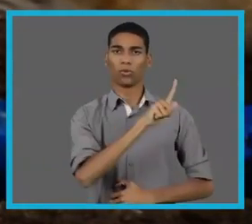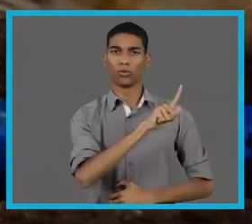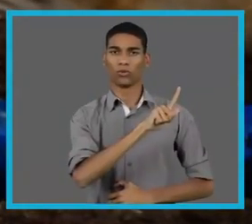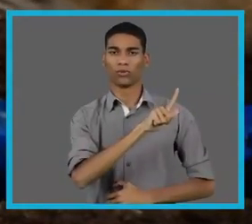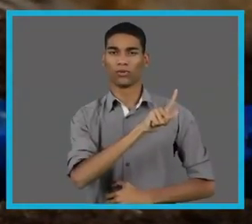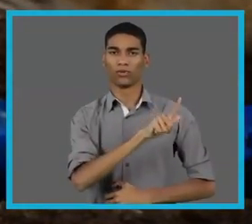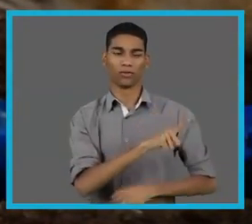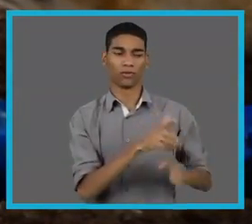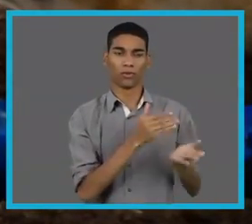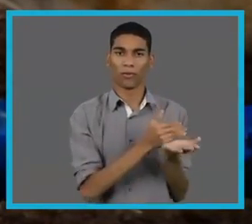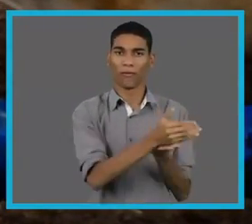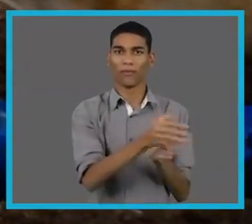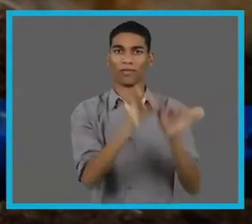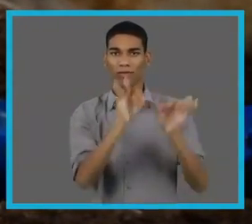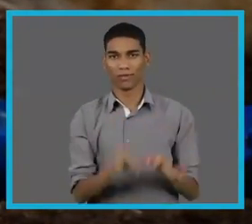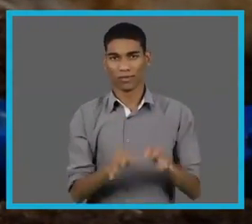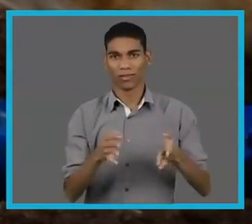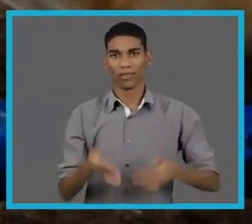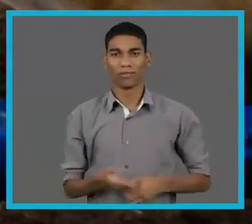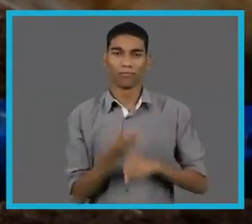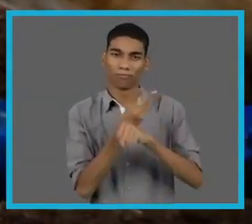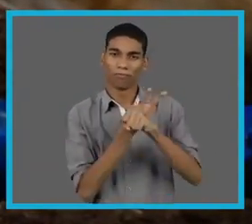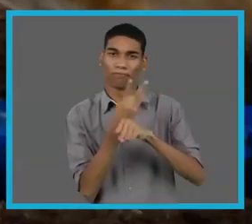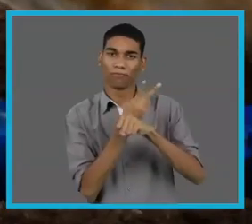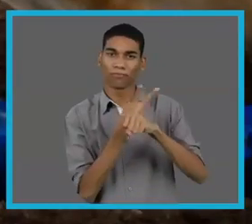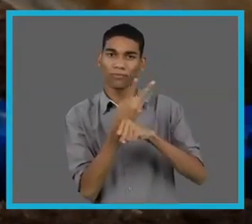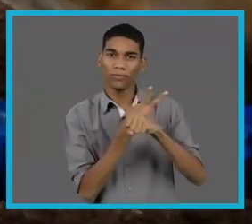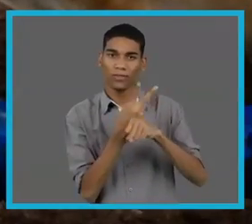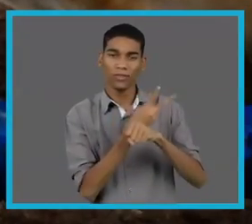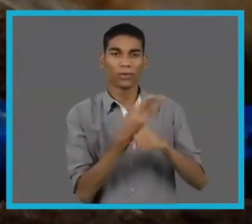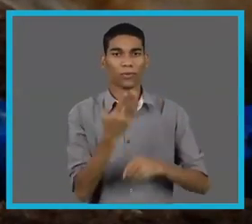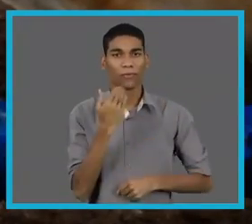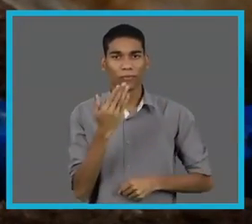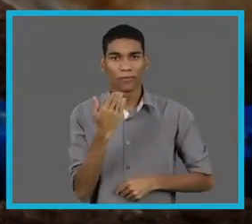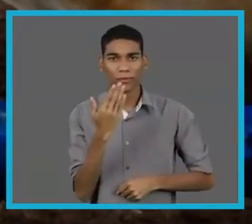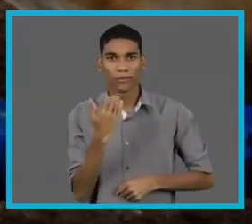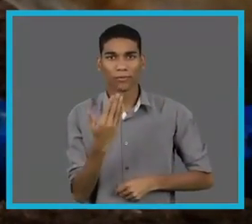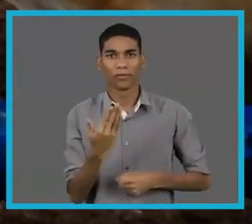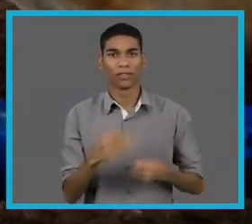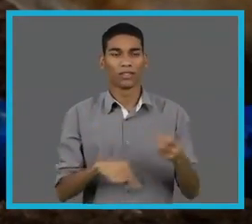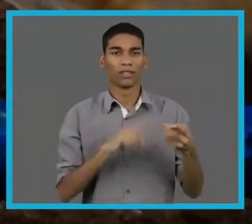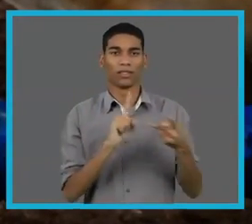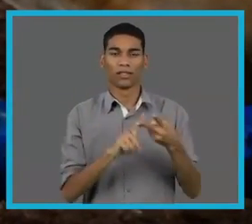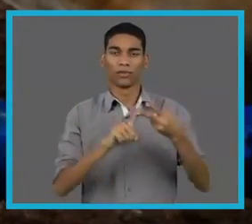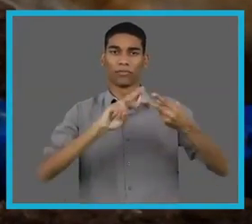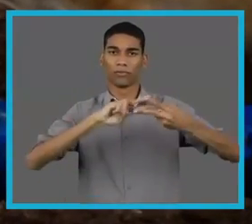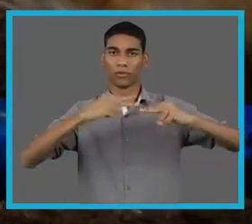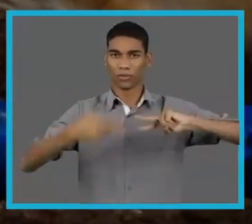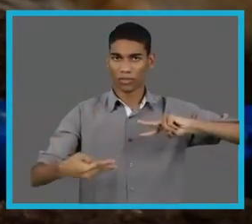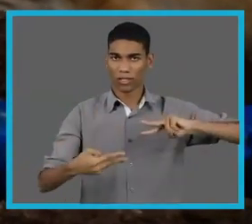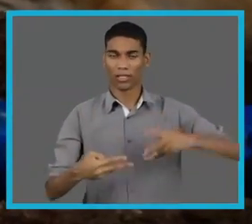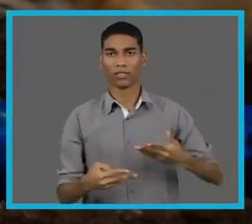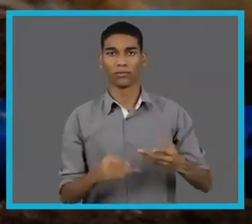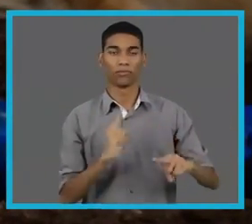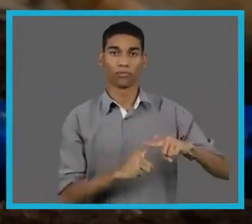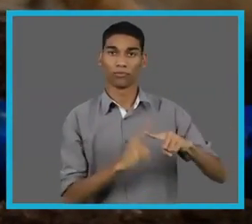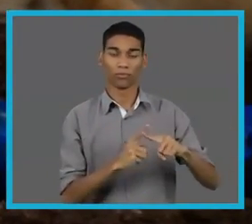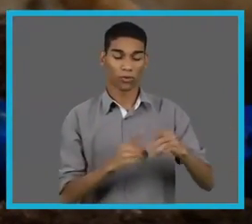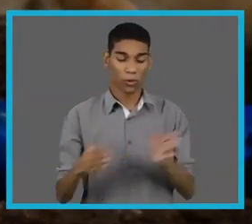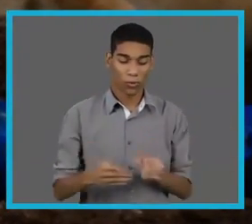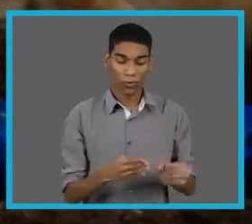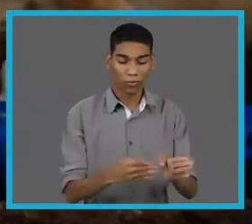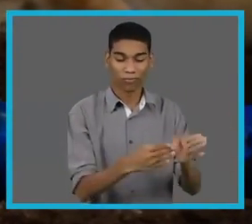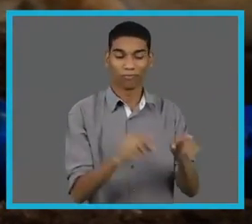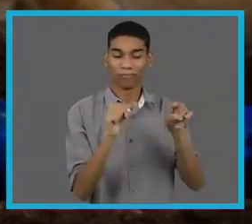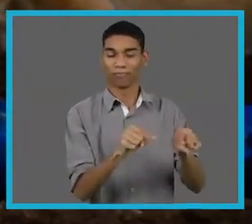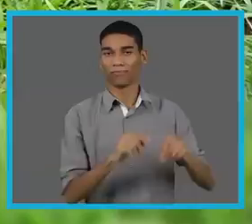eu consegui começar da maneira certa, que foi procurando alimentação, genética,